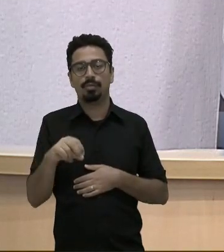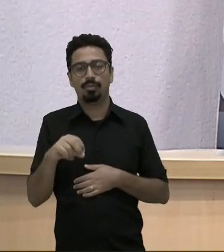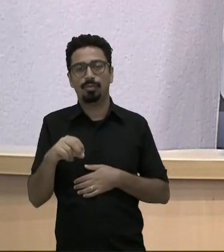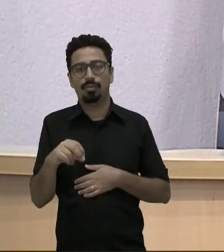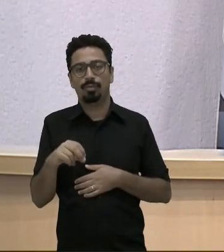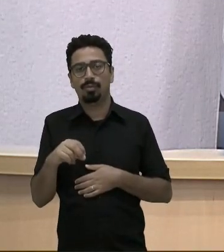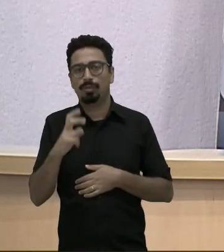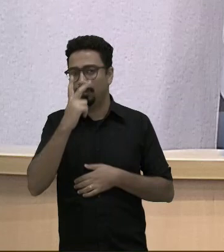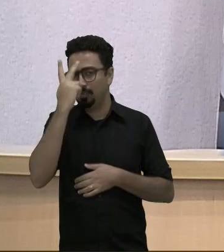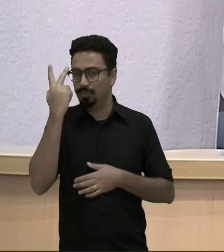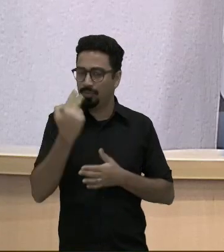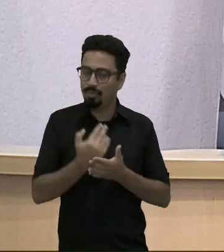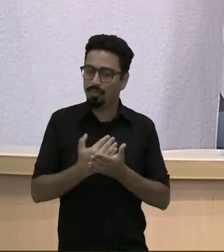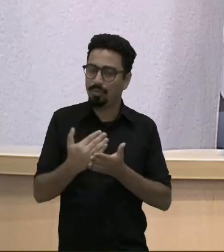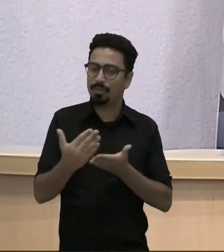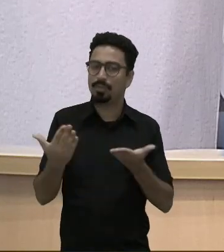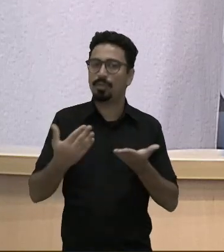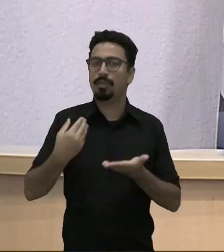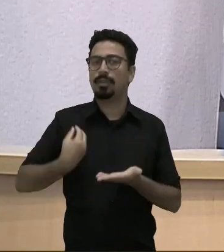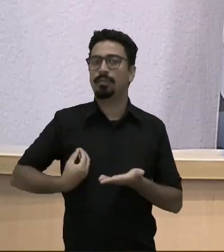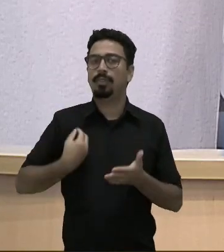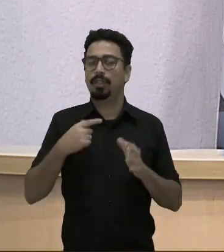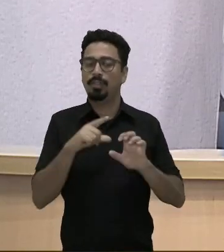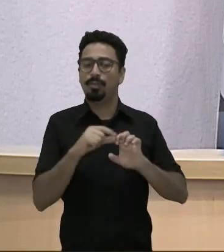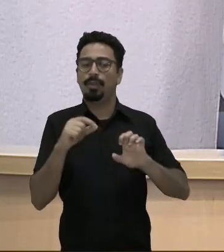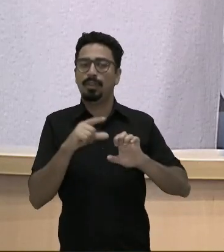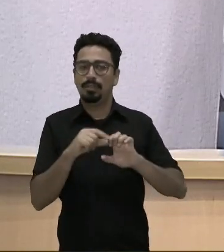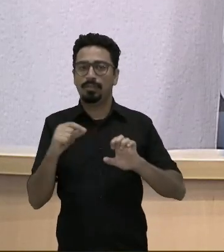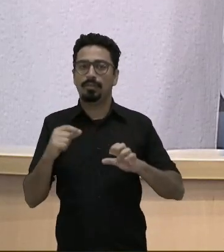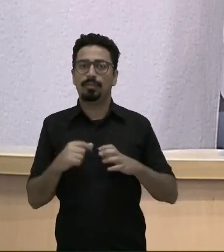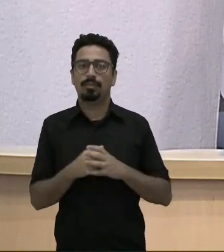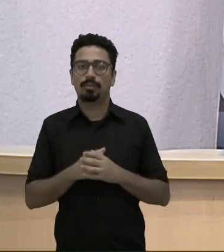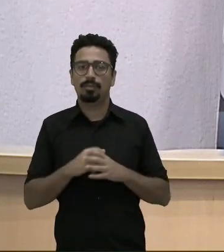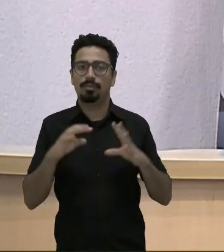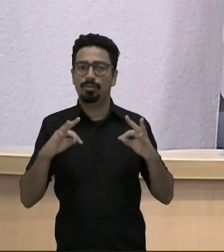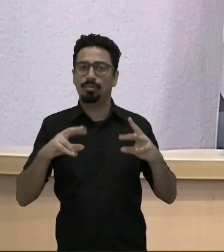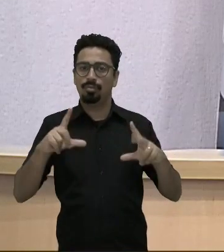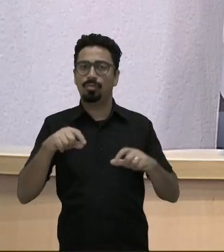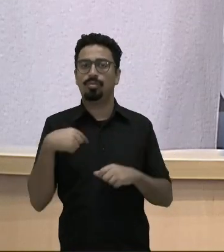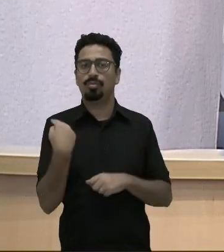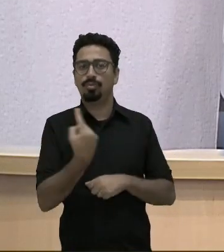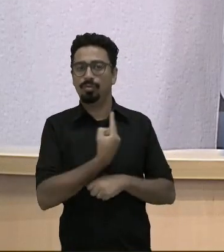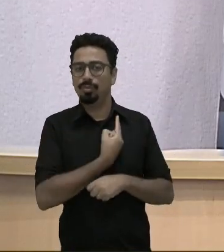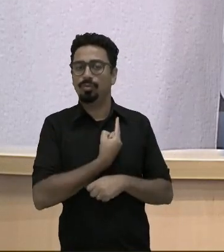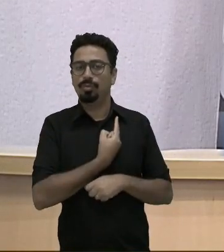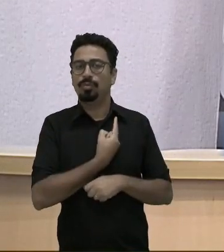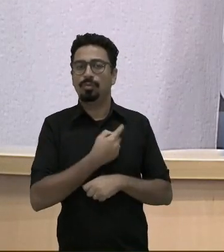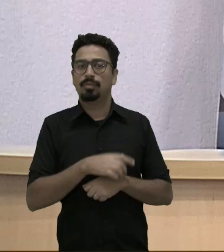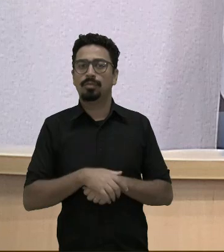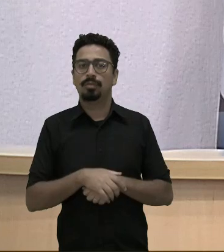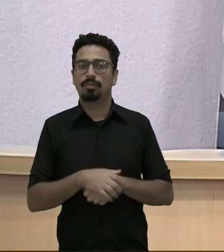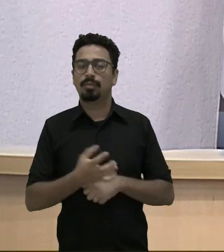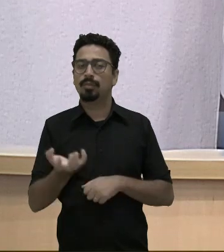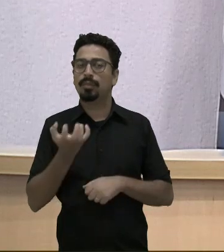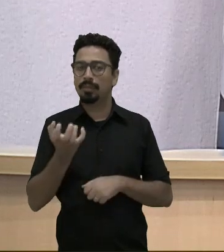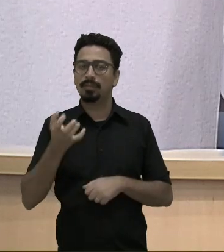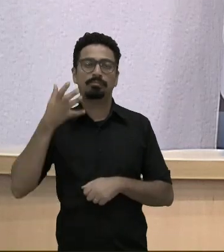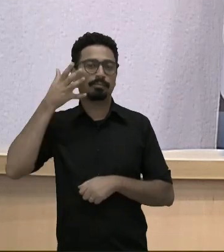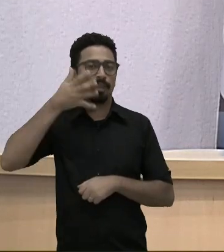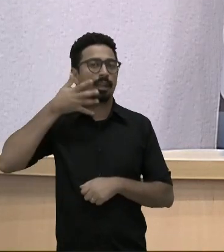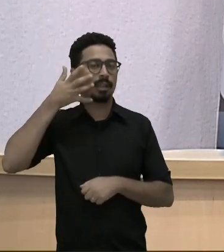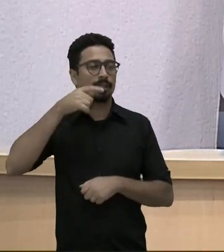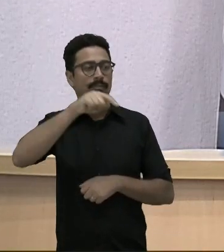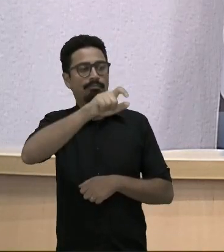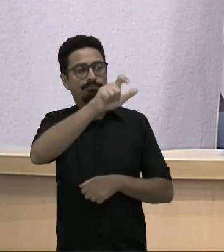Pessoal, para quem está começando aqui a vida de empreendedor, todos nós aqui somos empreendedores, quiser ouvir a palestra desse